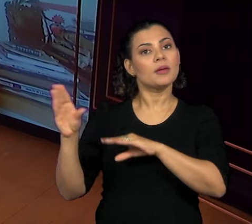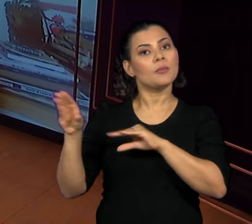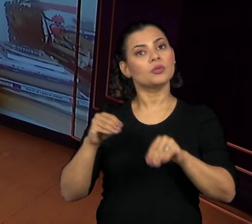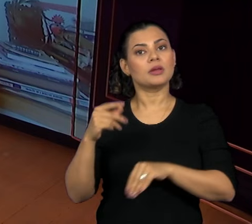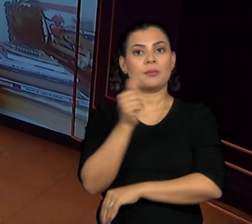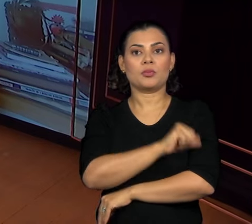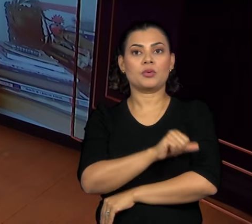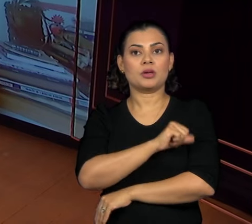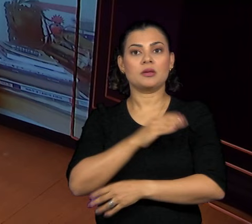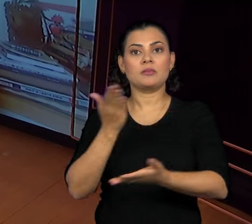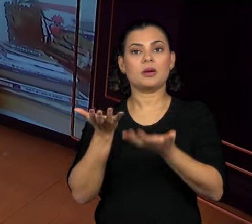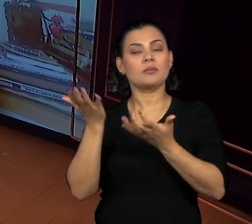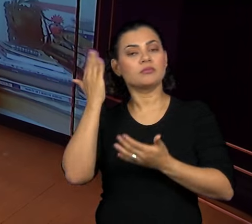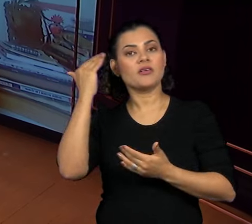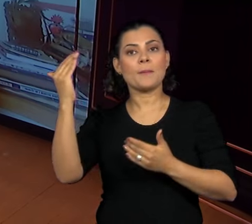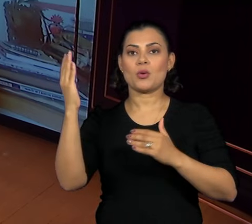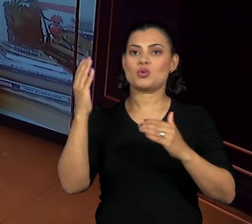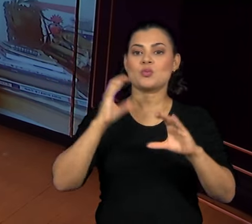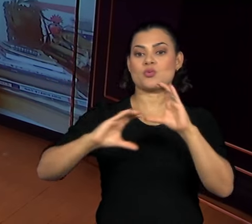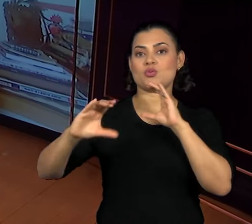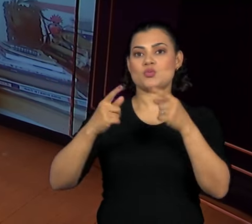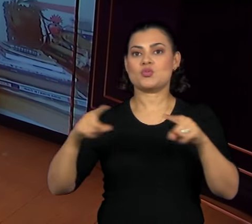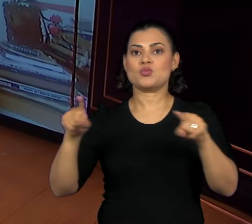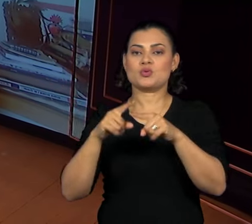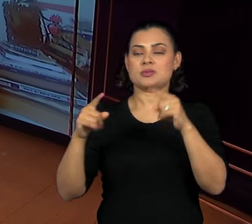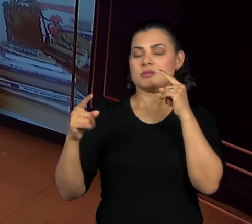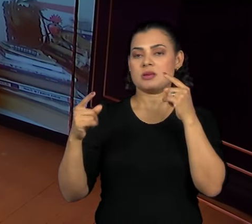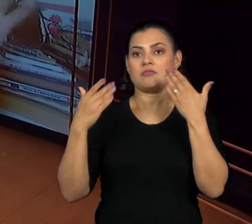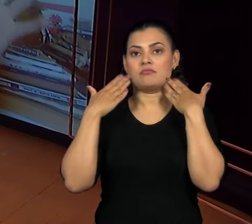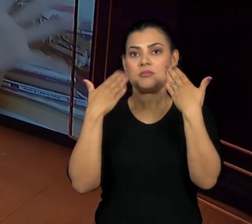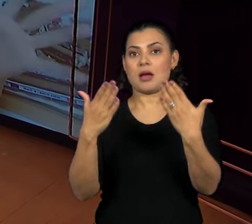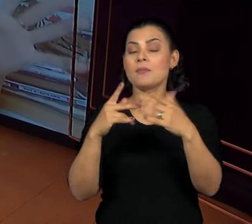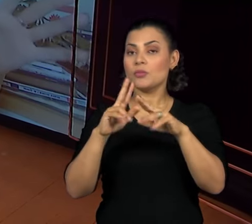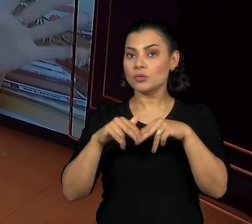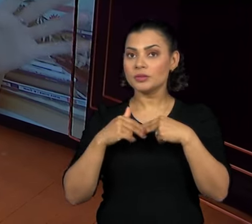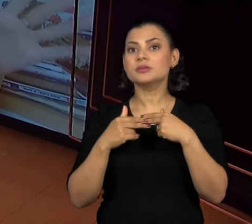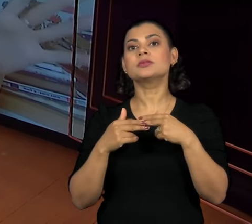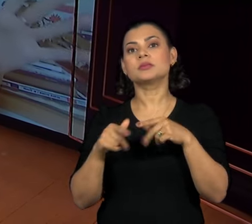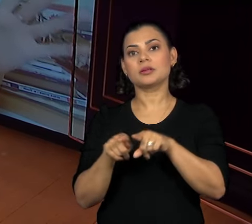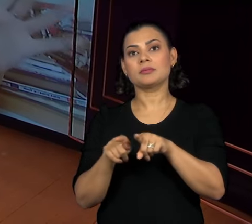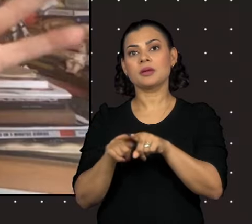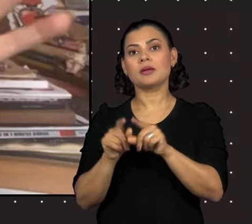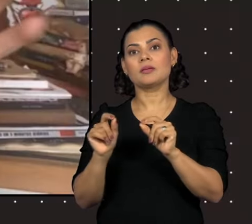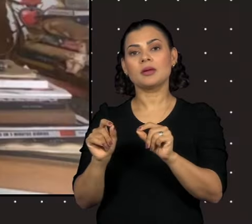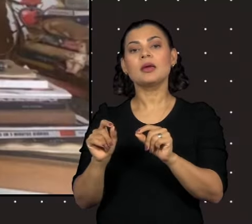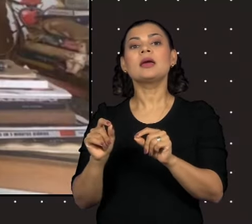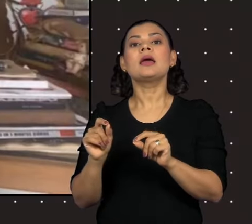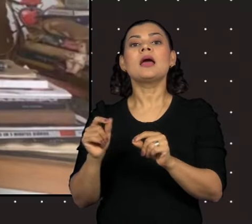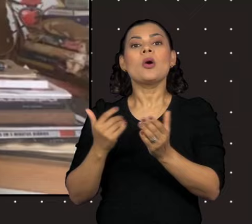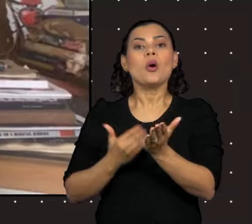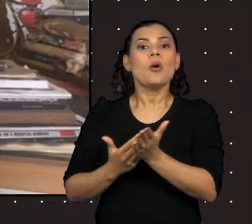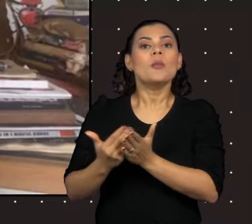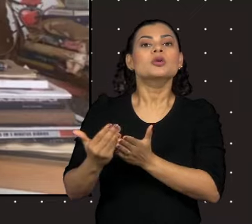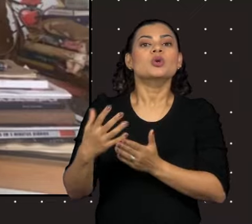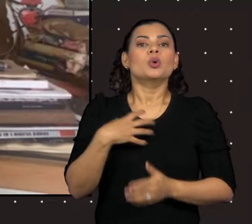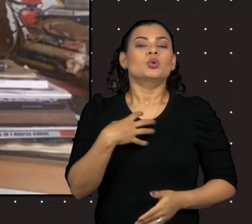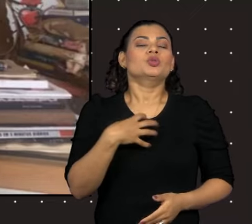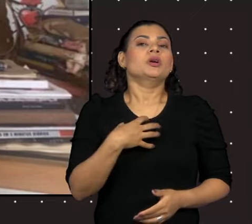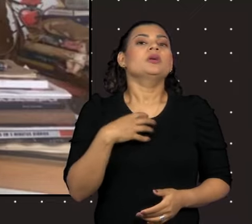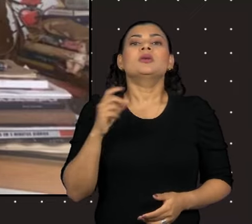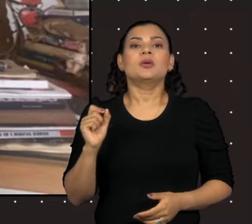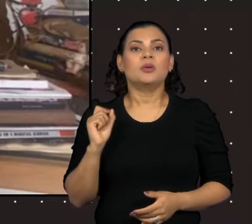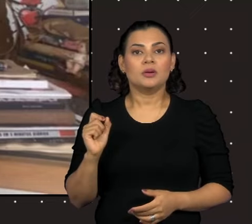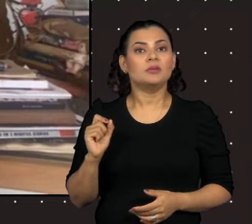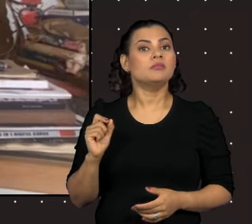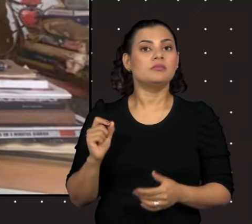fazer sucesso na música. Então, acabou essa história do Largo da Carioca, ele montou Lampião